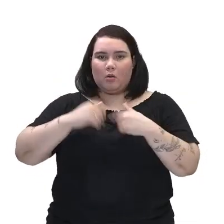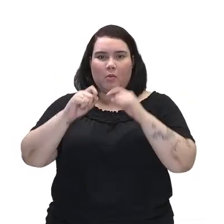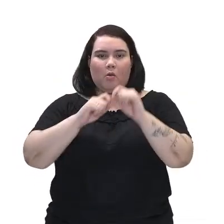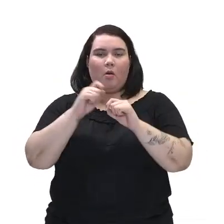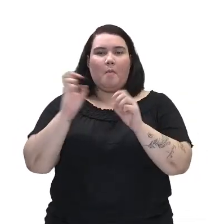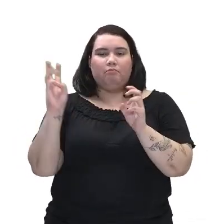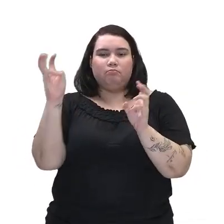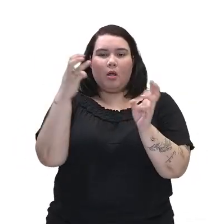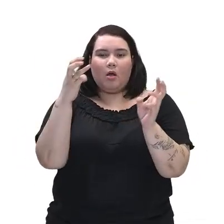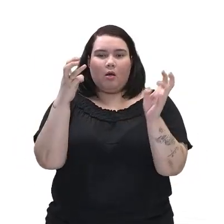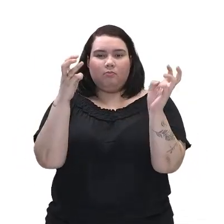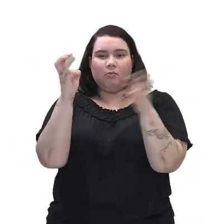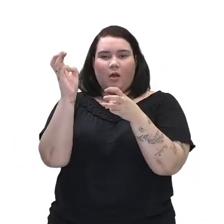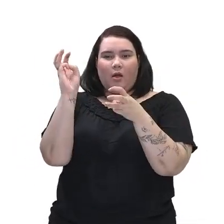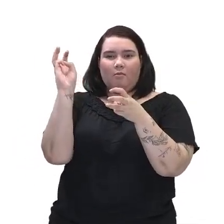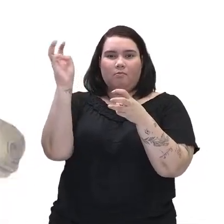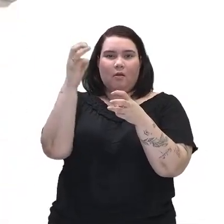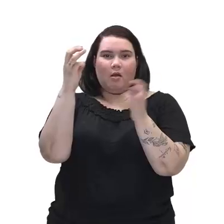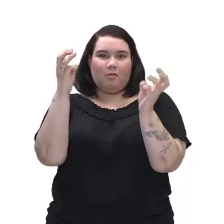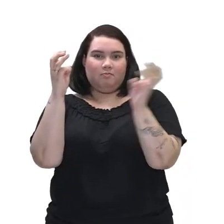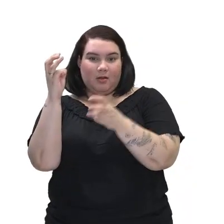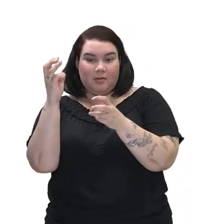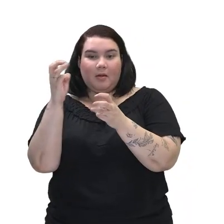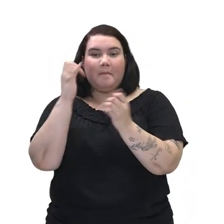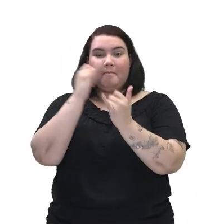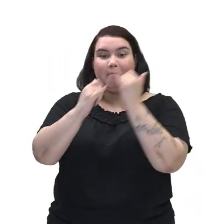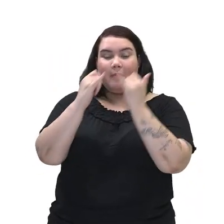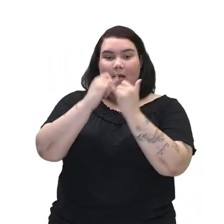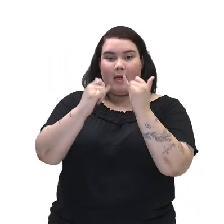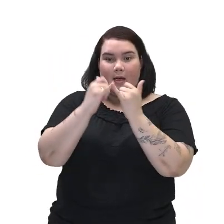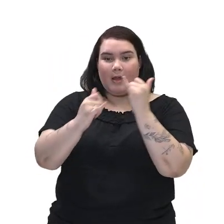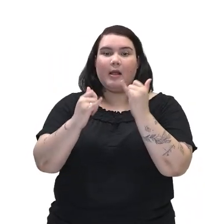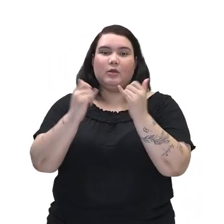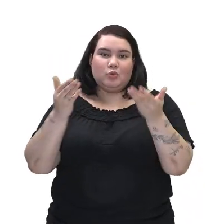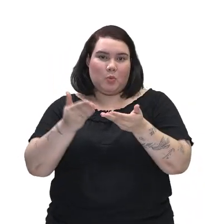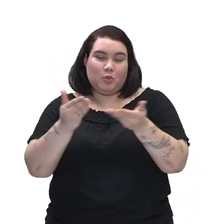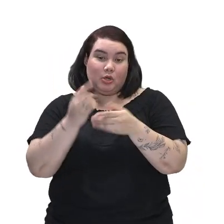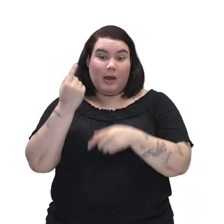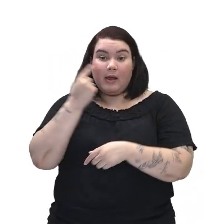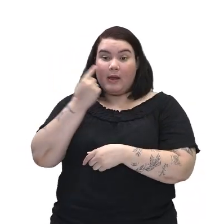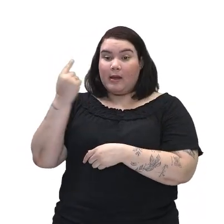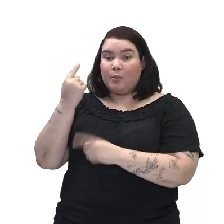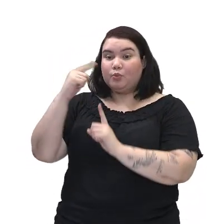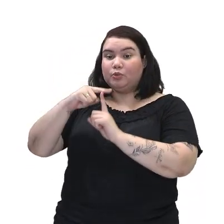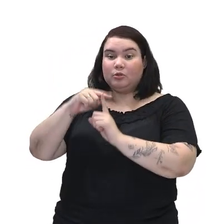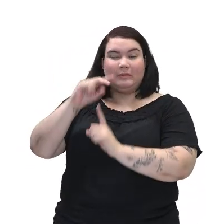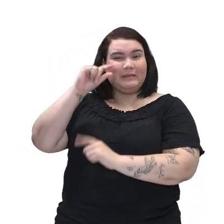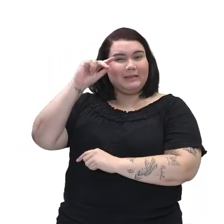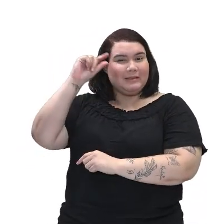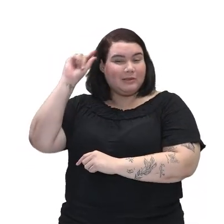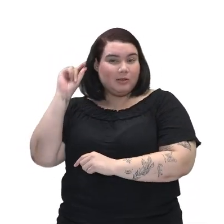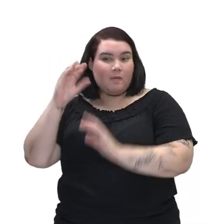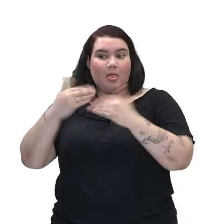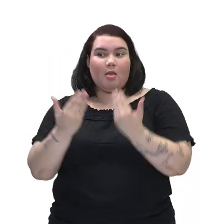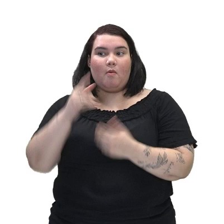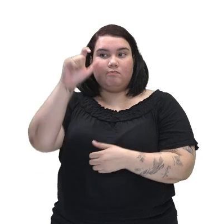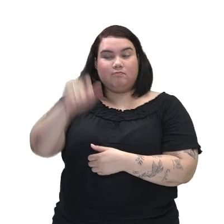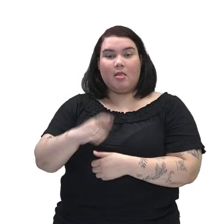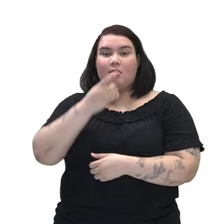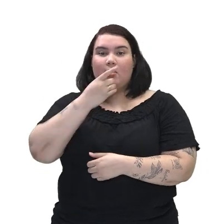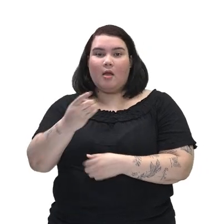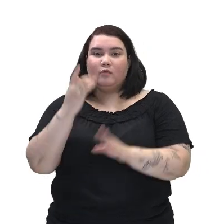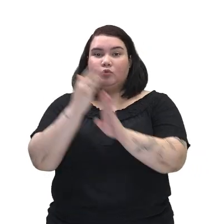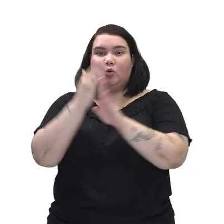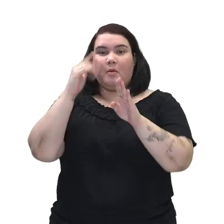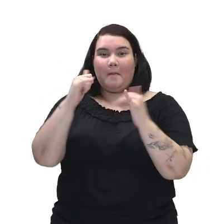preguiça gigante que era muito parecida com a preguiça dos dias atuais. E para Darwin, aquela semelhança